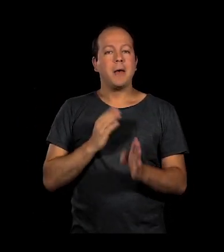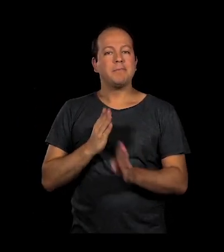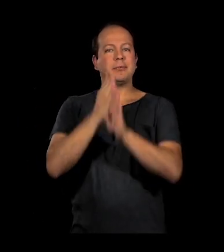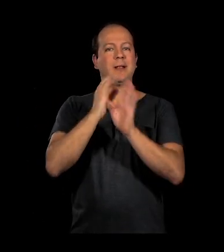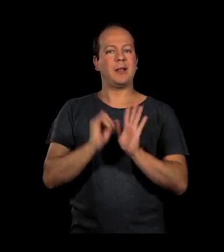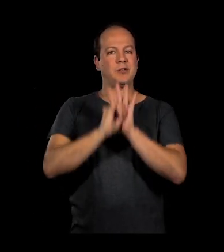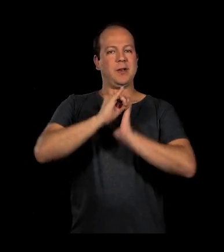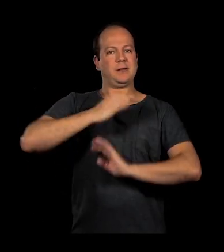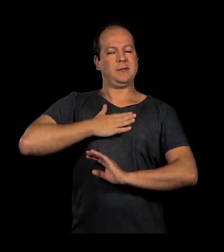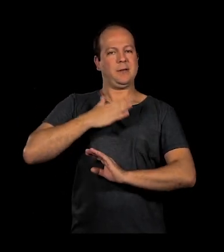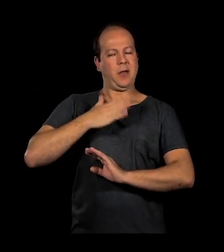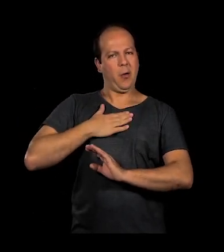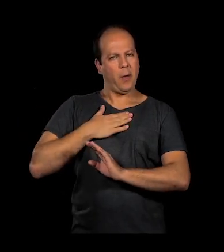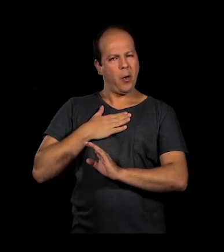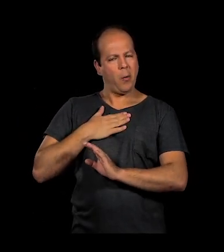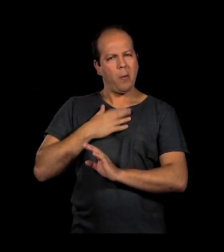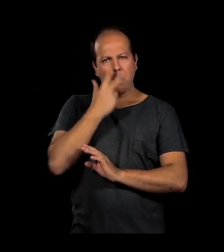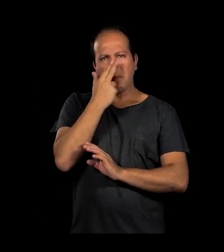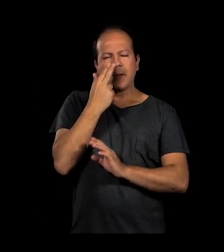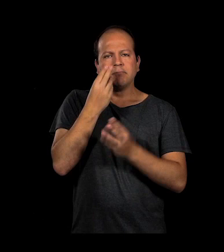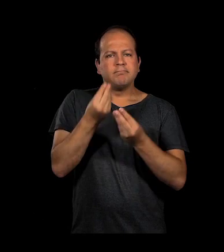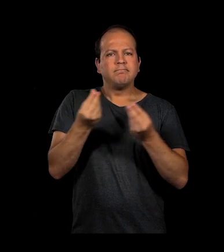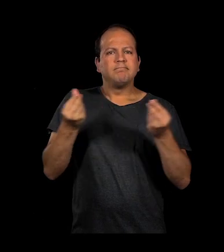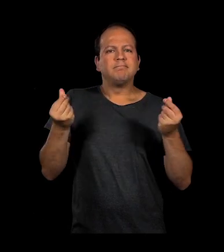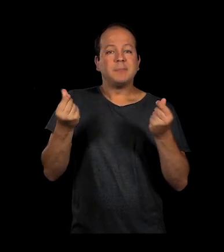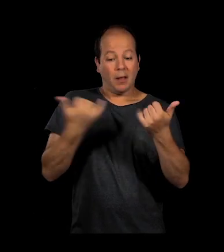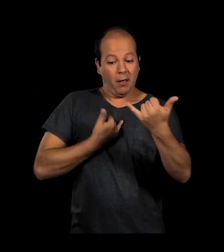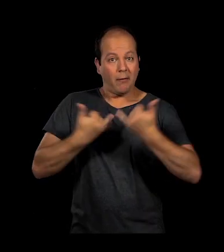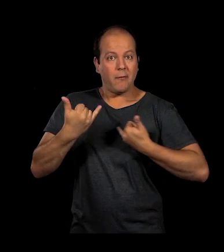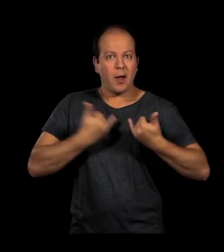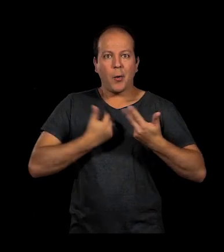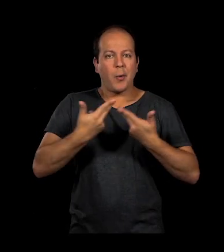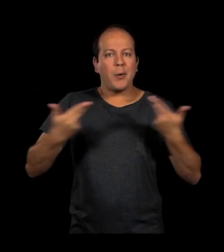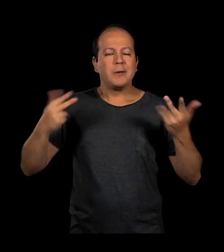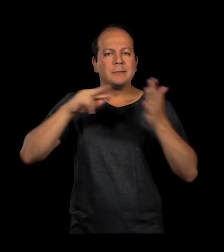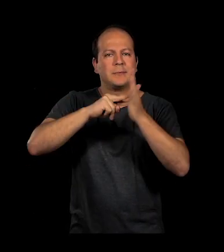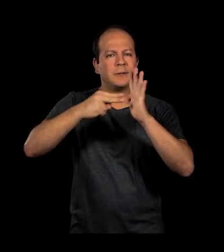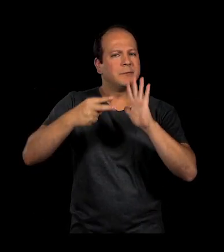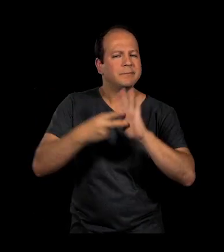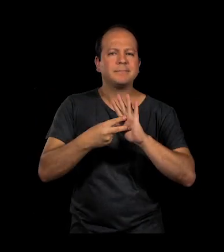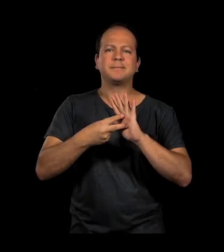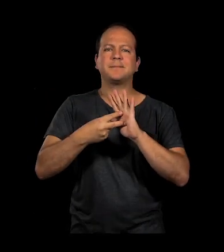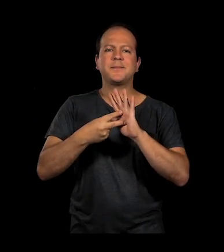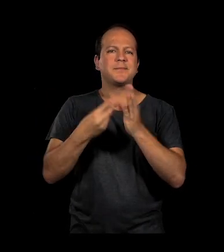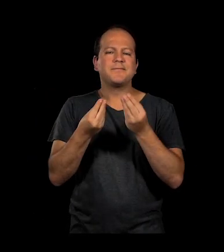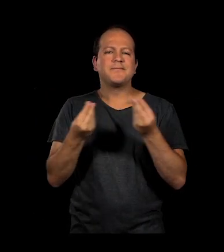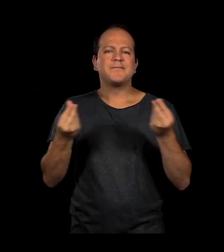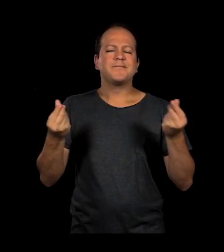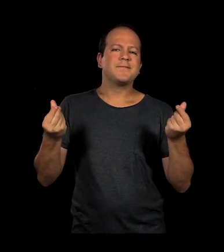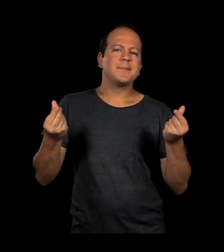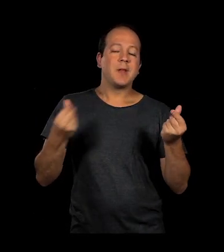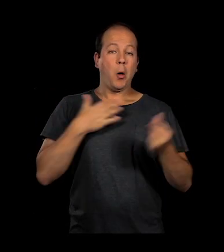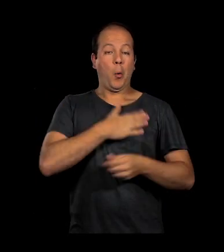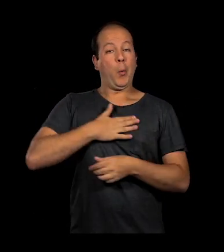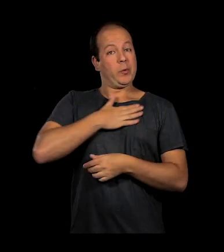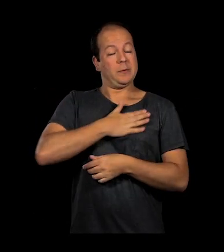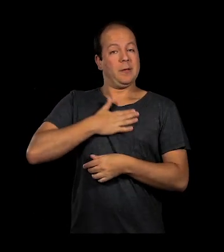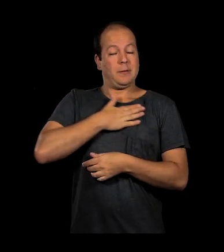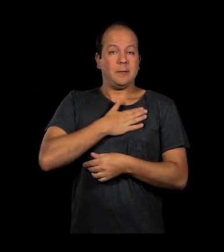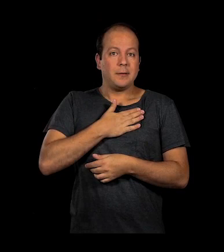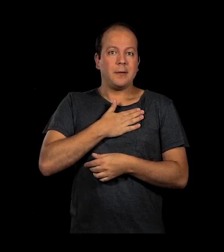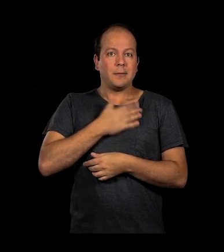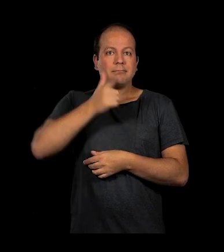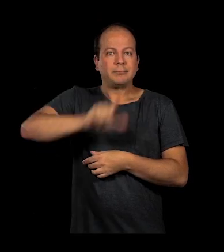de eu achar que aquilo ali me me diz alguma coisa que é digamos que eu gostaria de